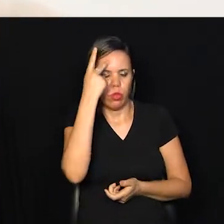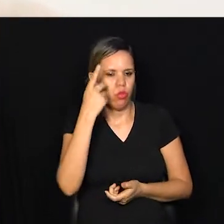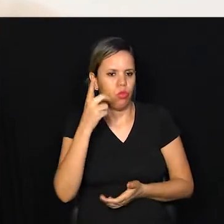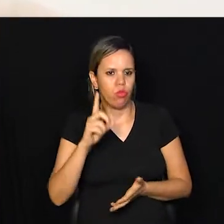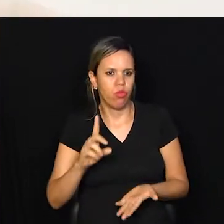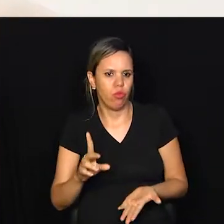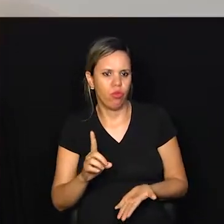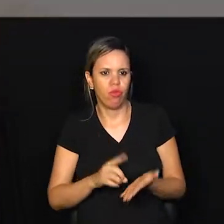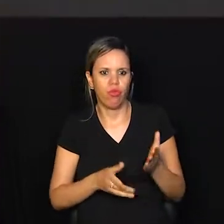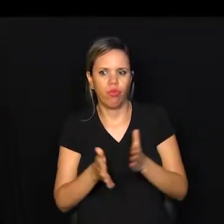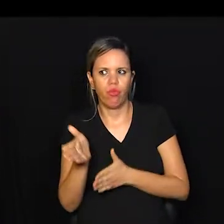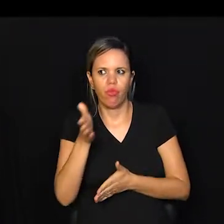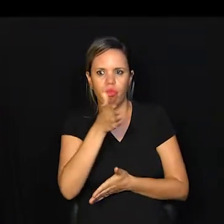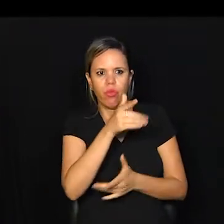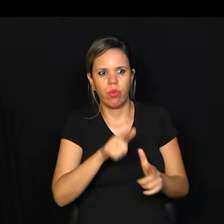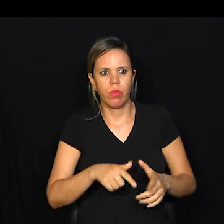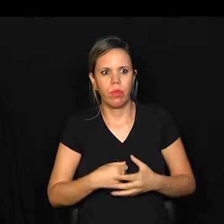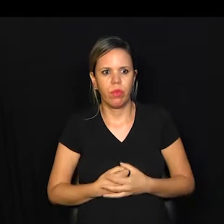de ir e vir em qualquer lugar.